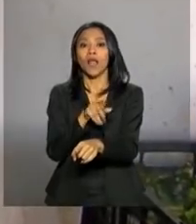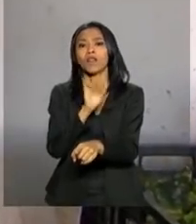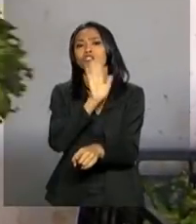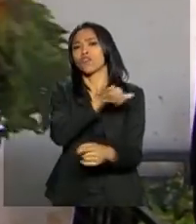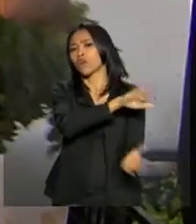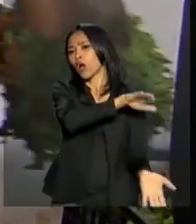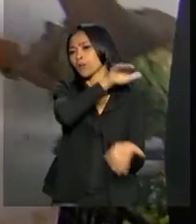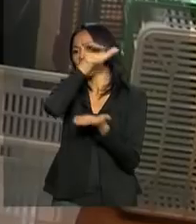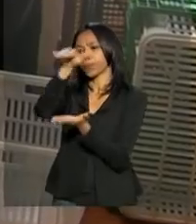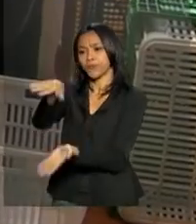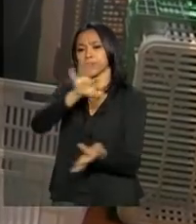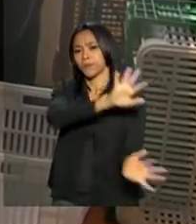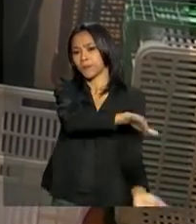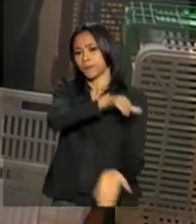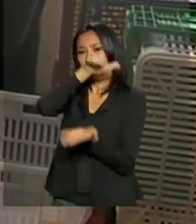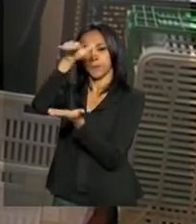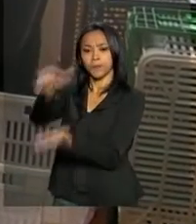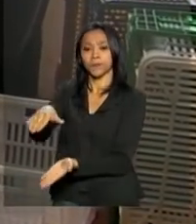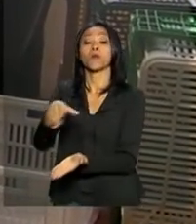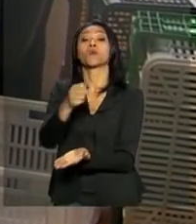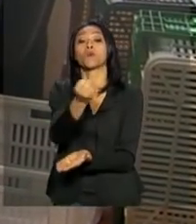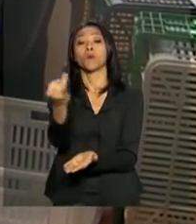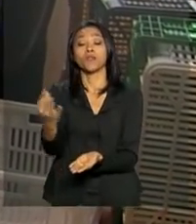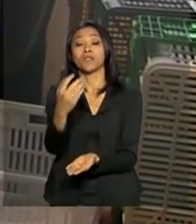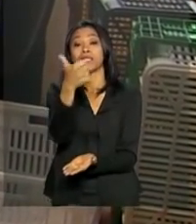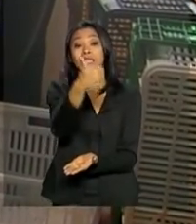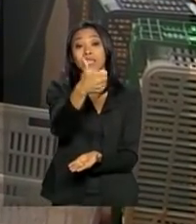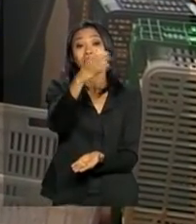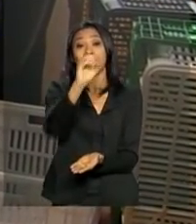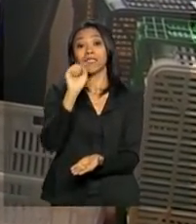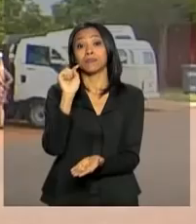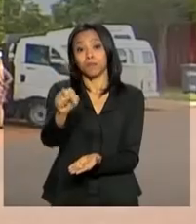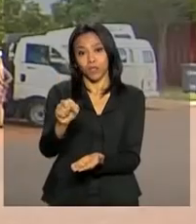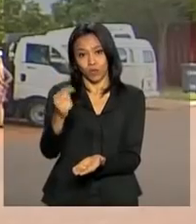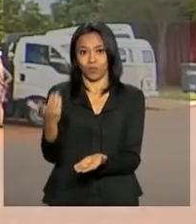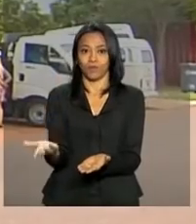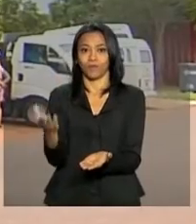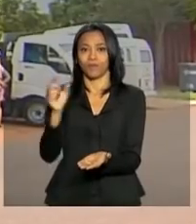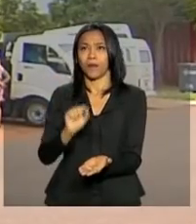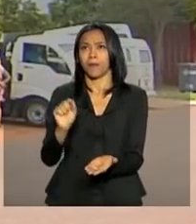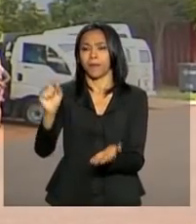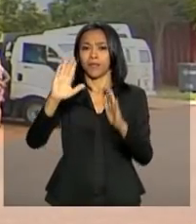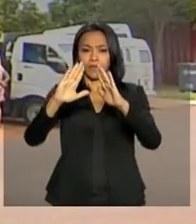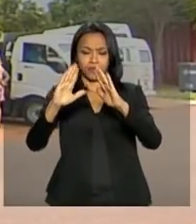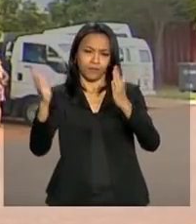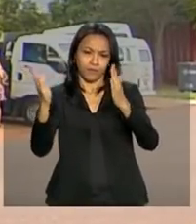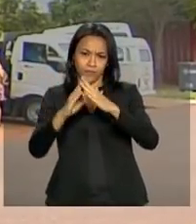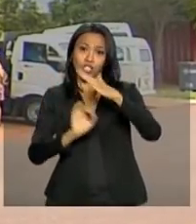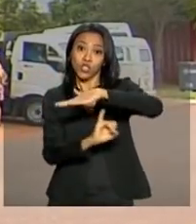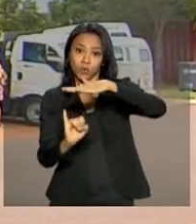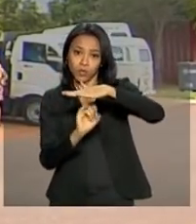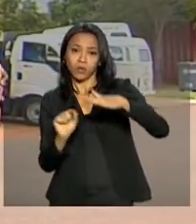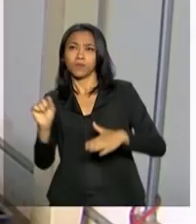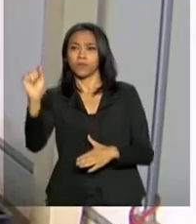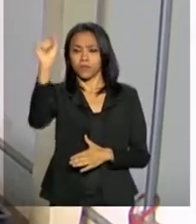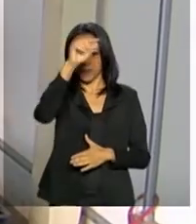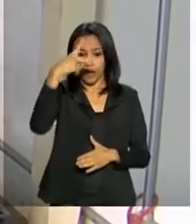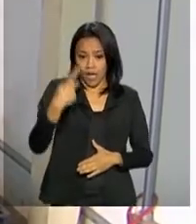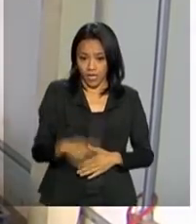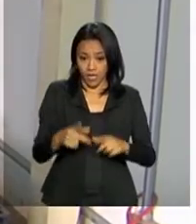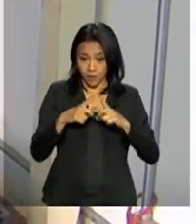bancos de alimentos para cerca de 10 mil instituições em todo o país o banco de alimentos do distrito federal